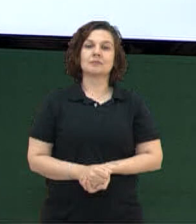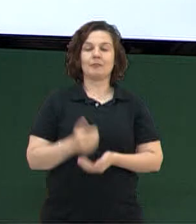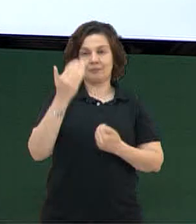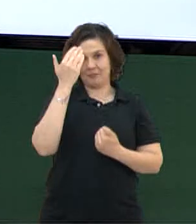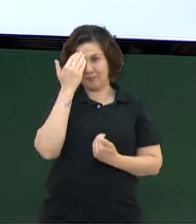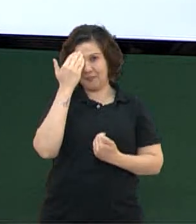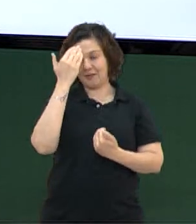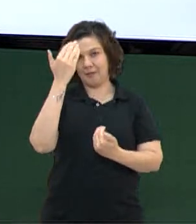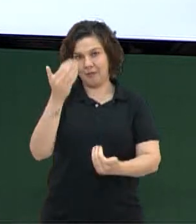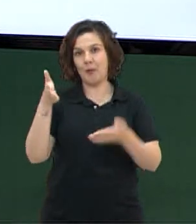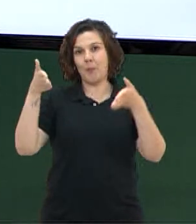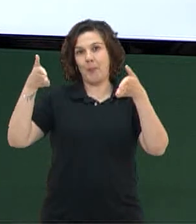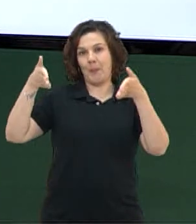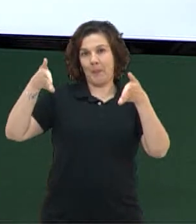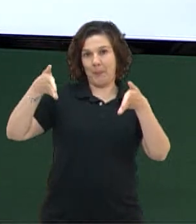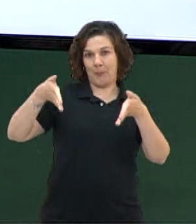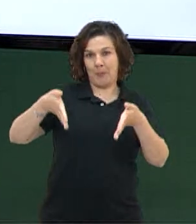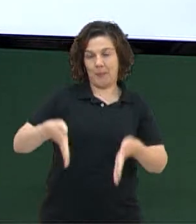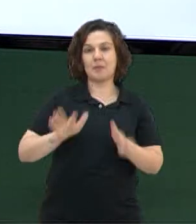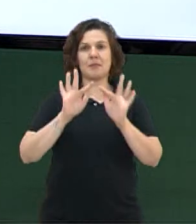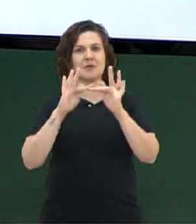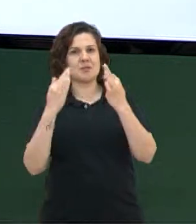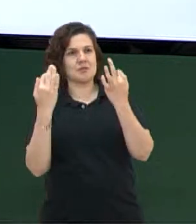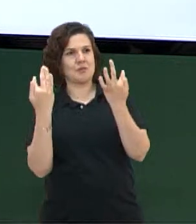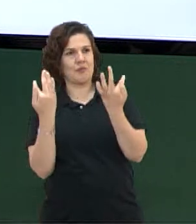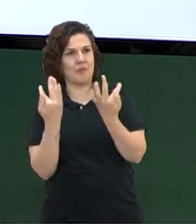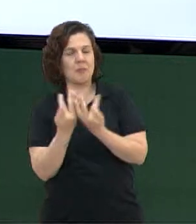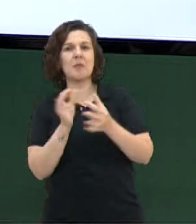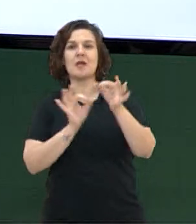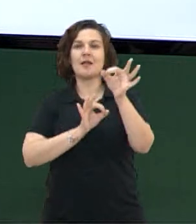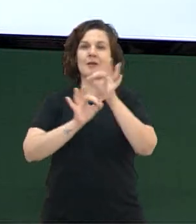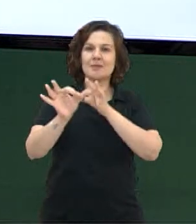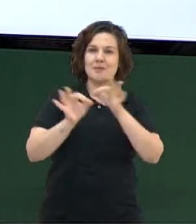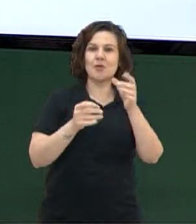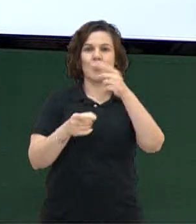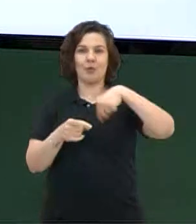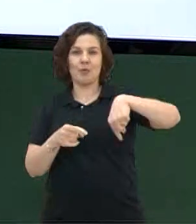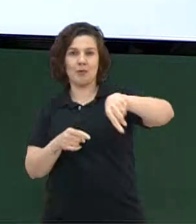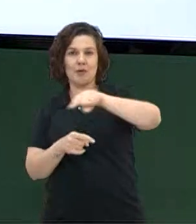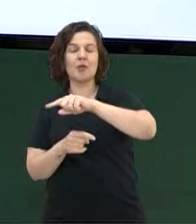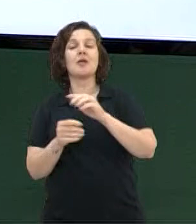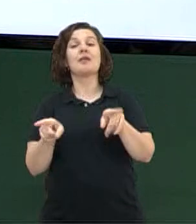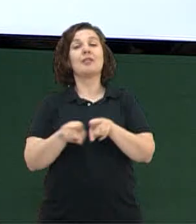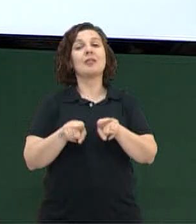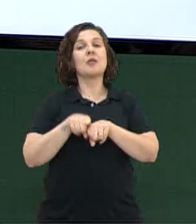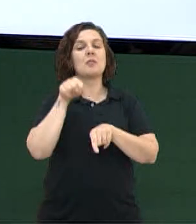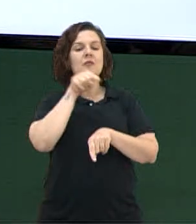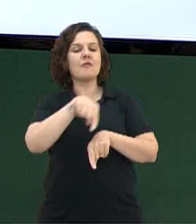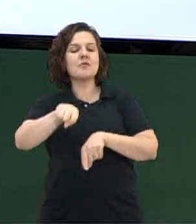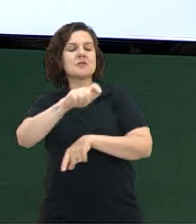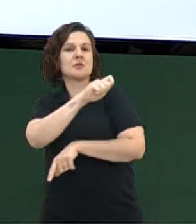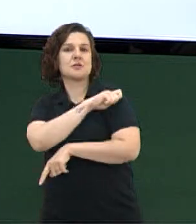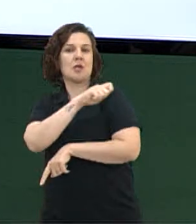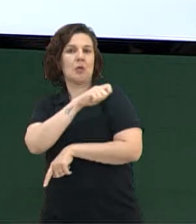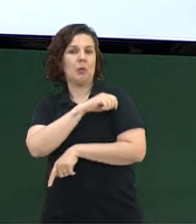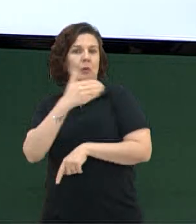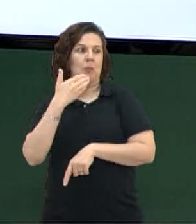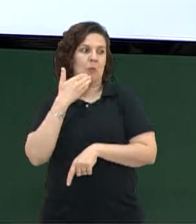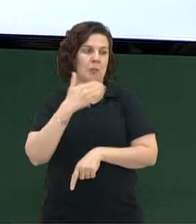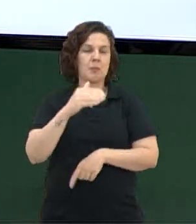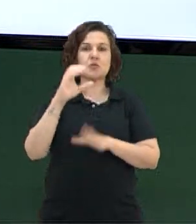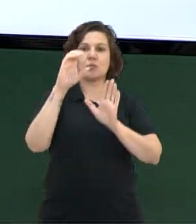a presença e a participação das famílias nesse processo e a você que solicitou, que interagiu nas plataformas solicitando